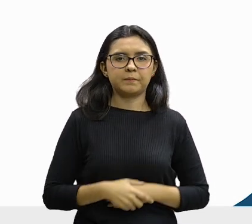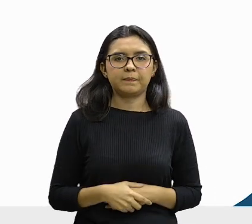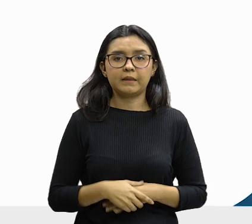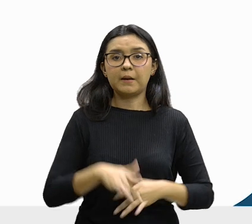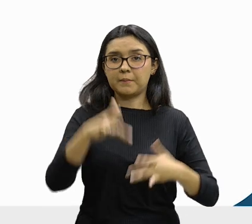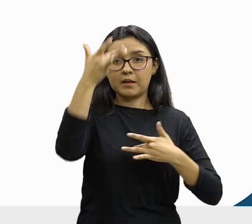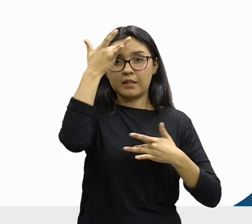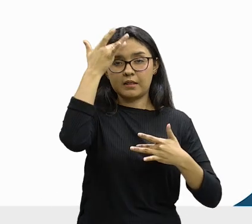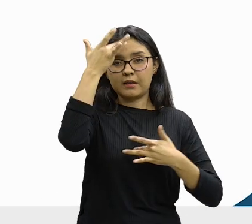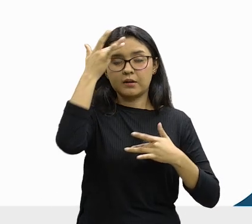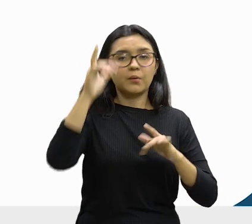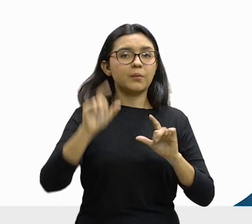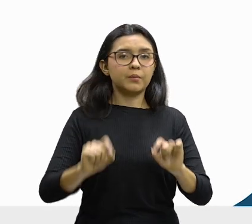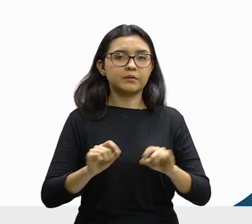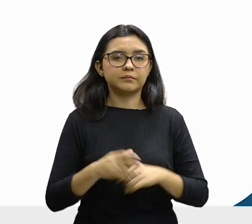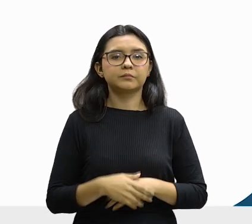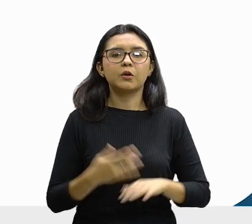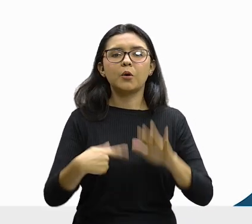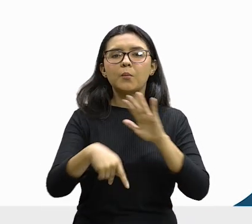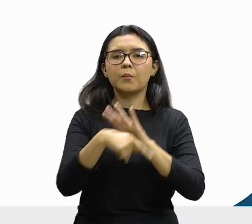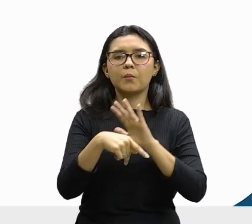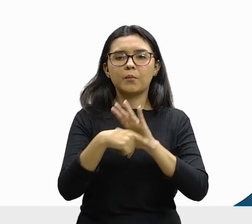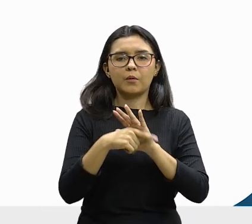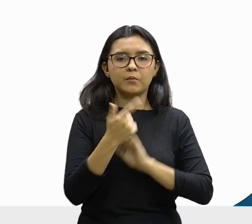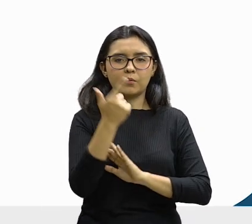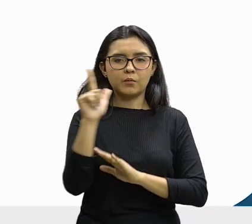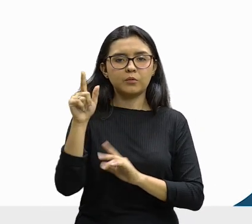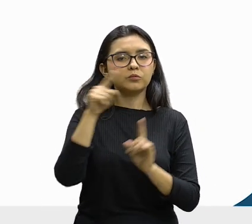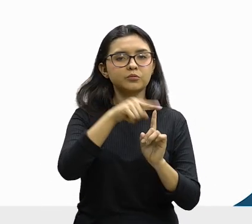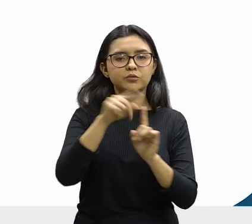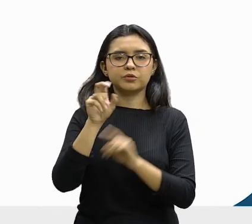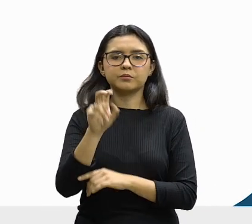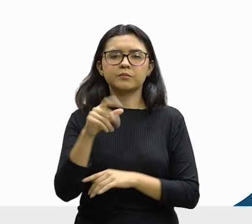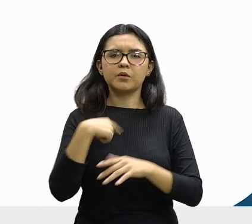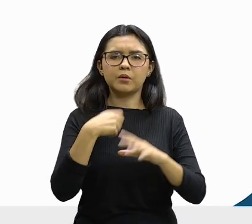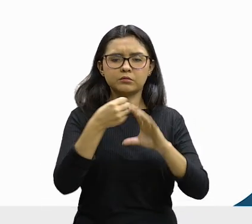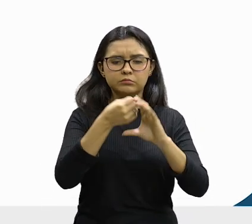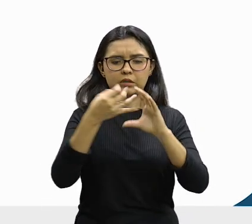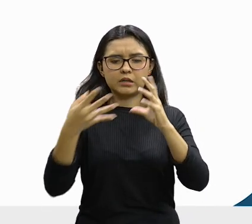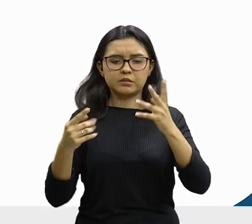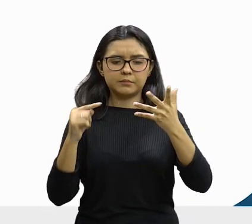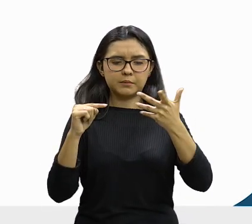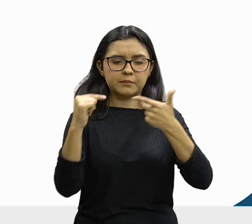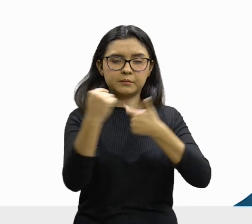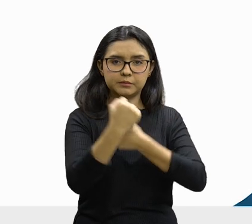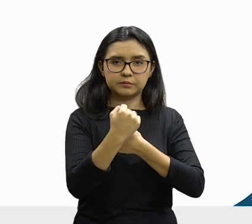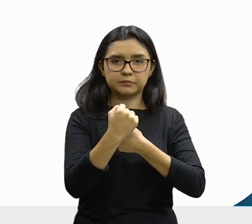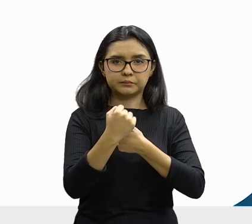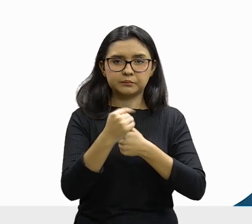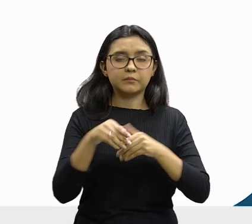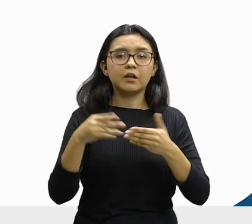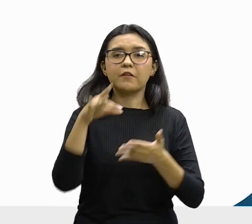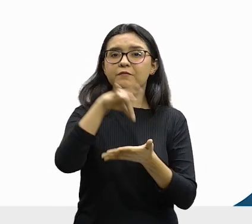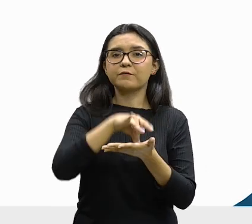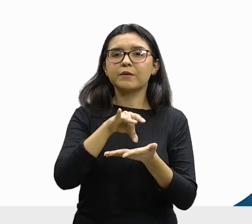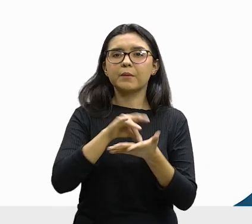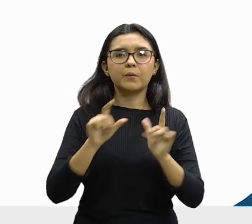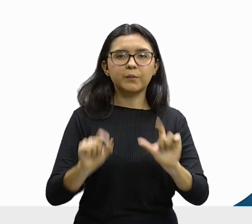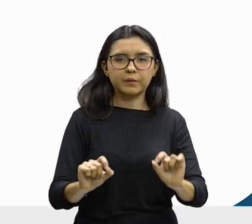pelo esporozoário do gênero Plasmodium. Tendo em vista as características biológicas desses agentes etiológicos, afirma-se